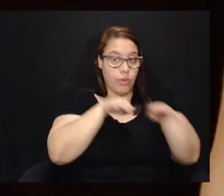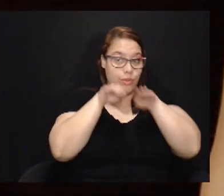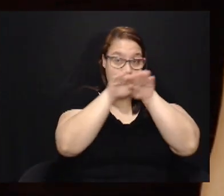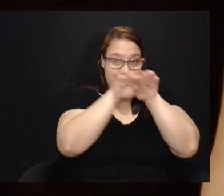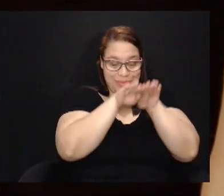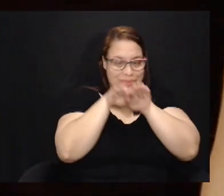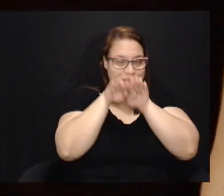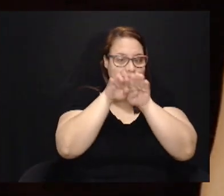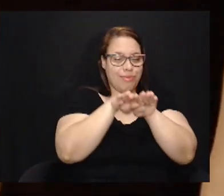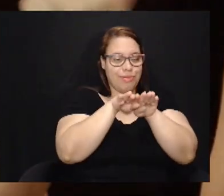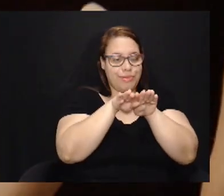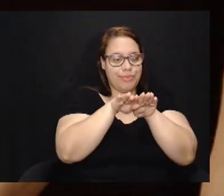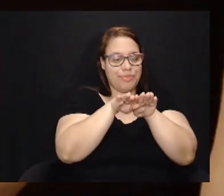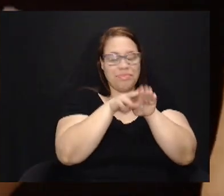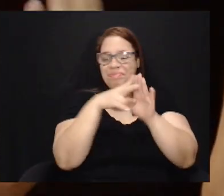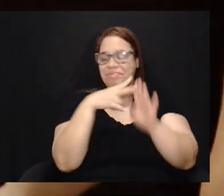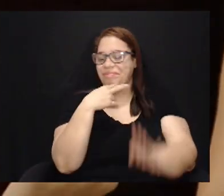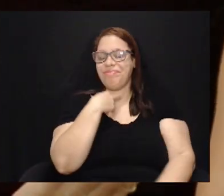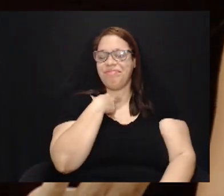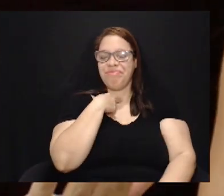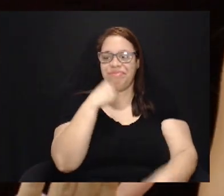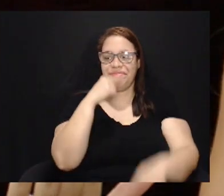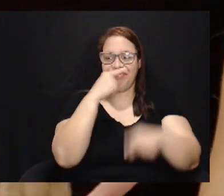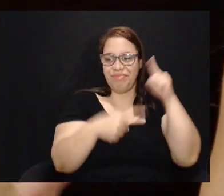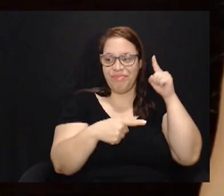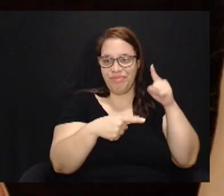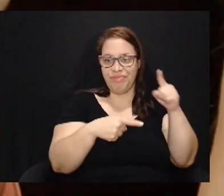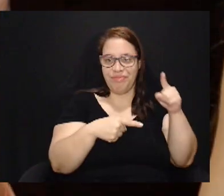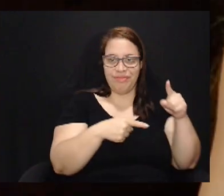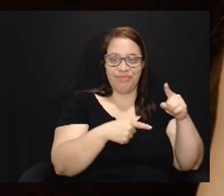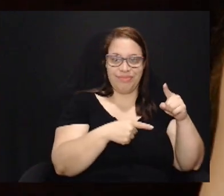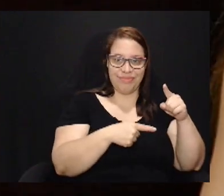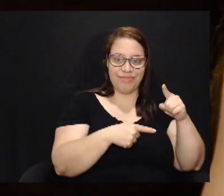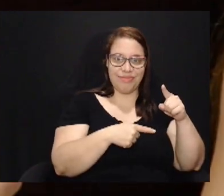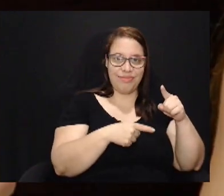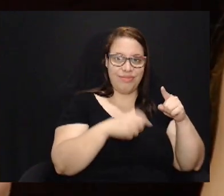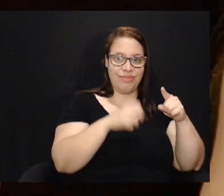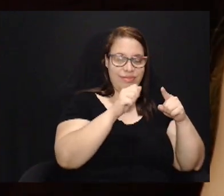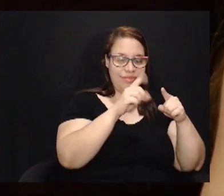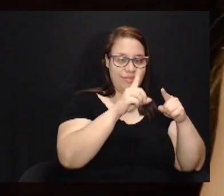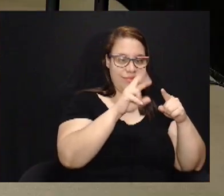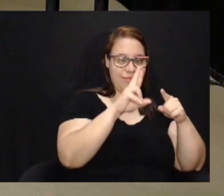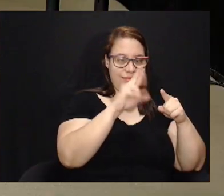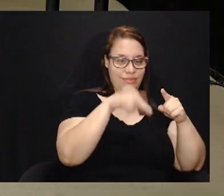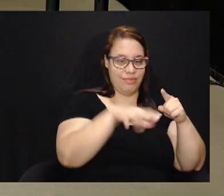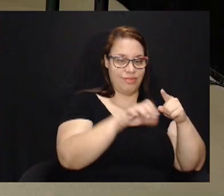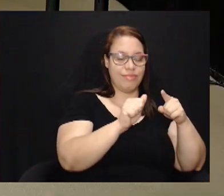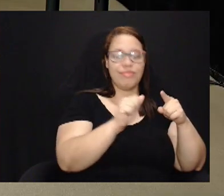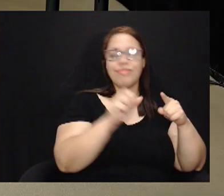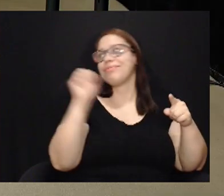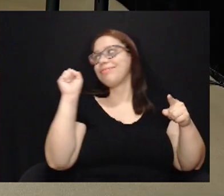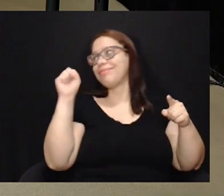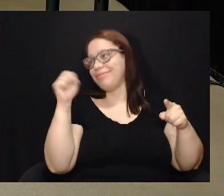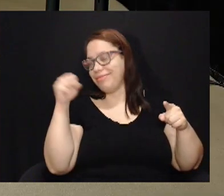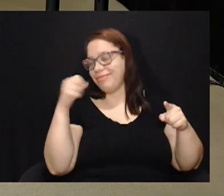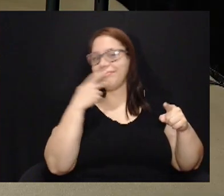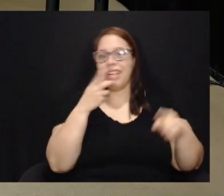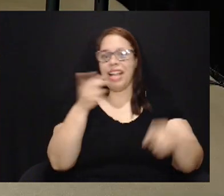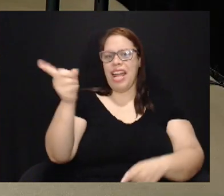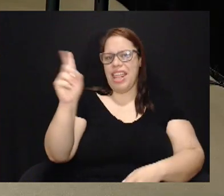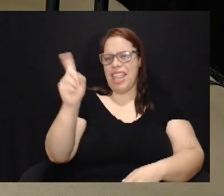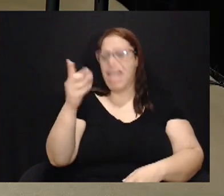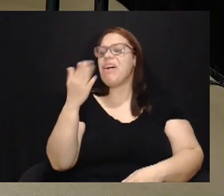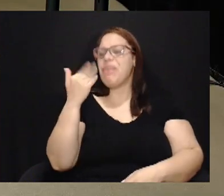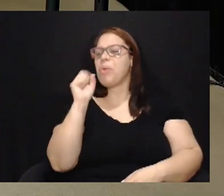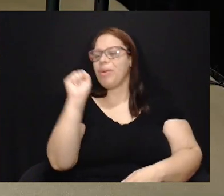não poder, a proibição, ele vai levar, né? A Adriana vai poder falar com maestria aqui pra Quando você fala que não, eu vou comer, só porque não